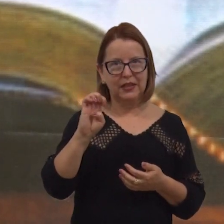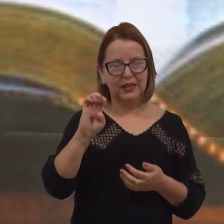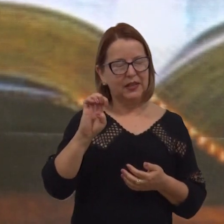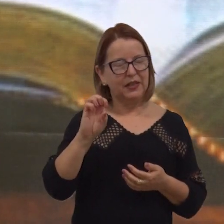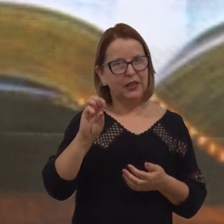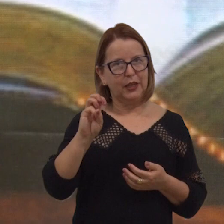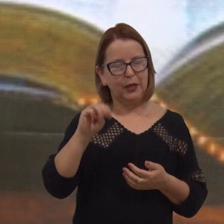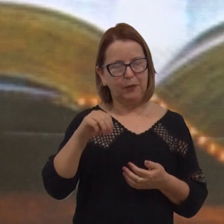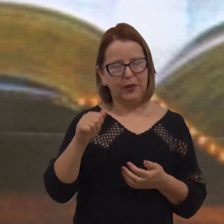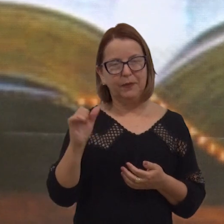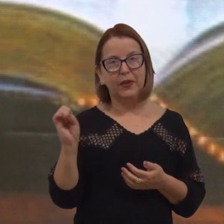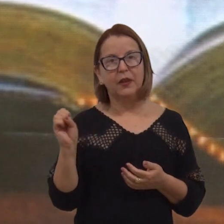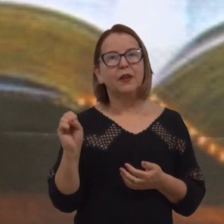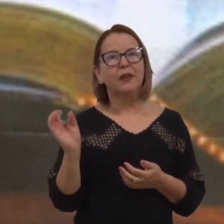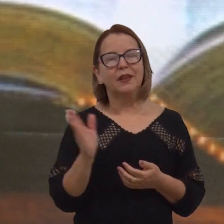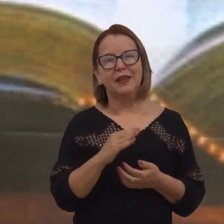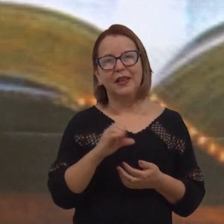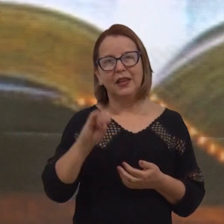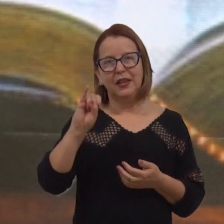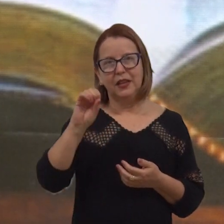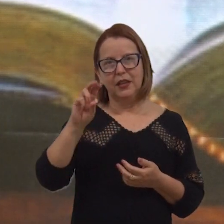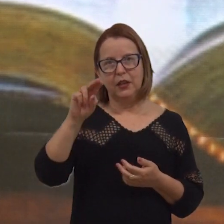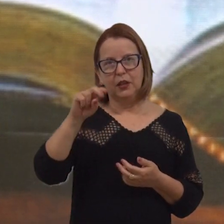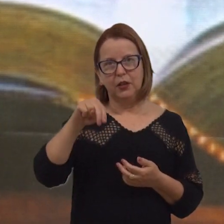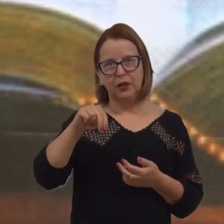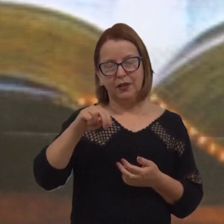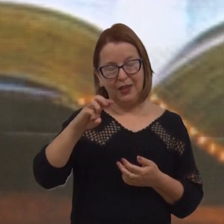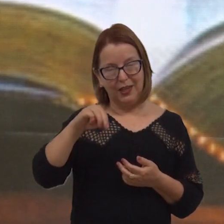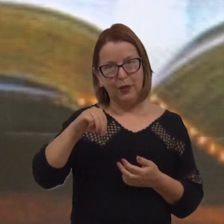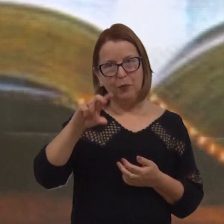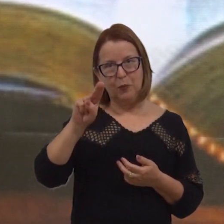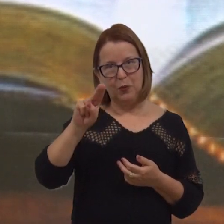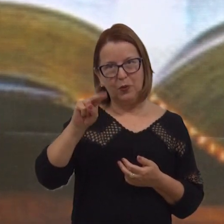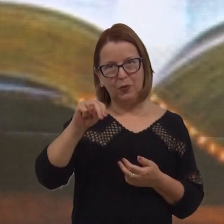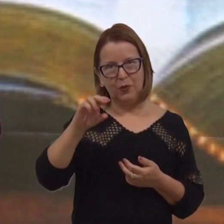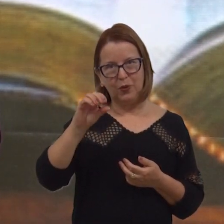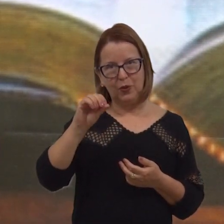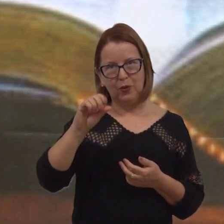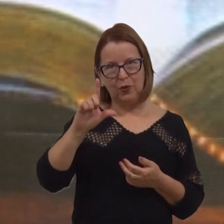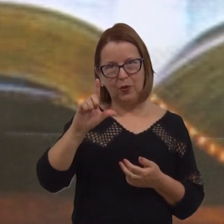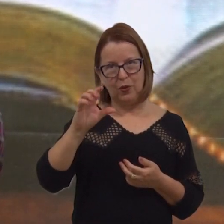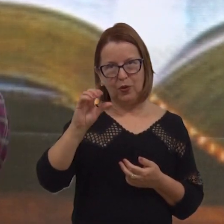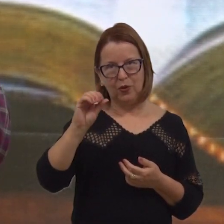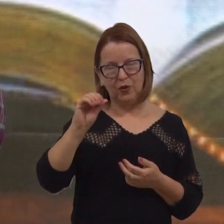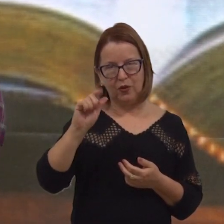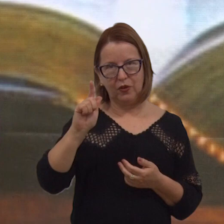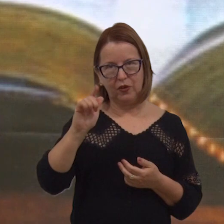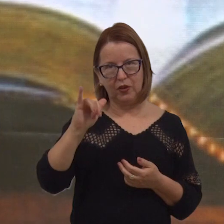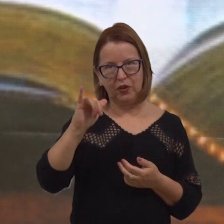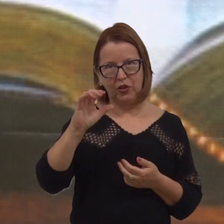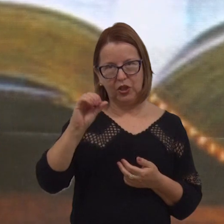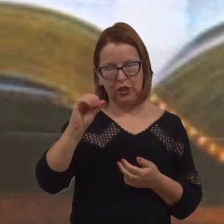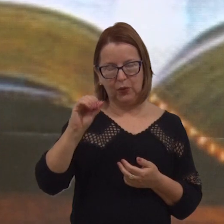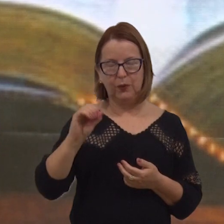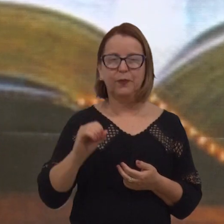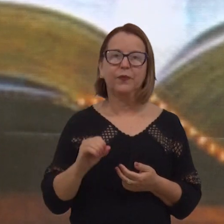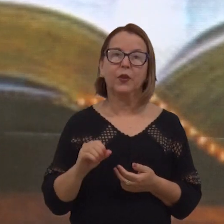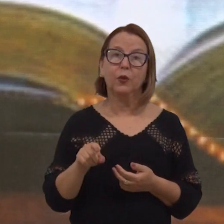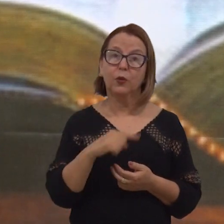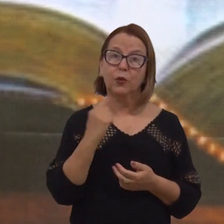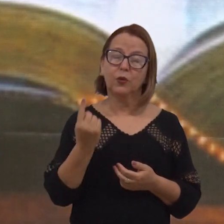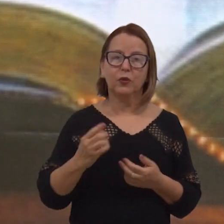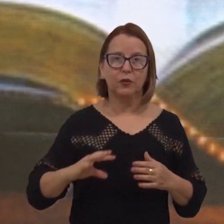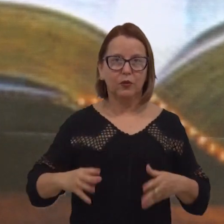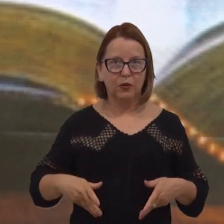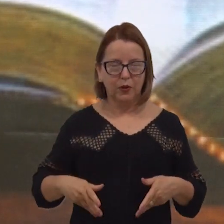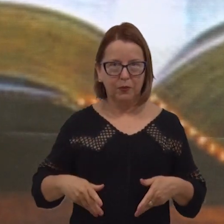produzir anticorpos. Olha só, o nosso organismo começa a produzir